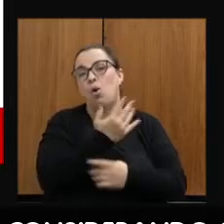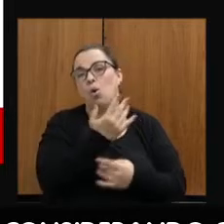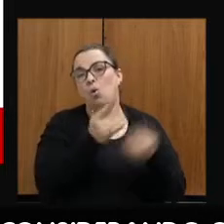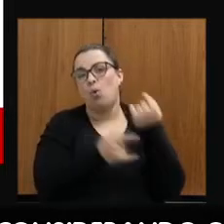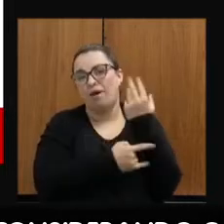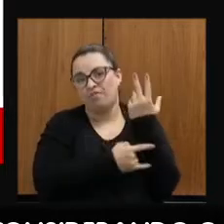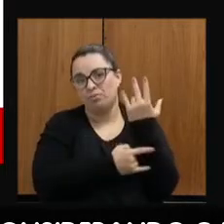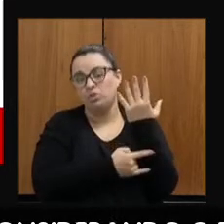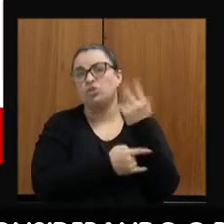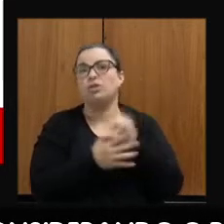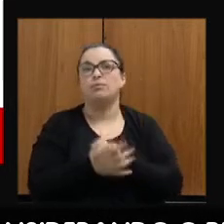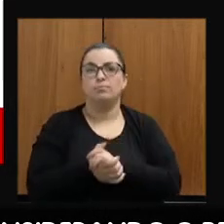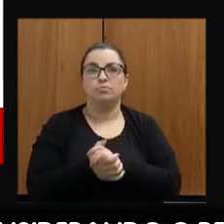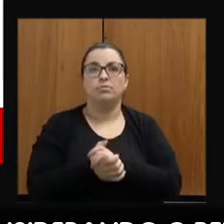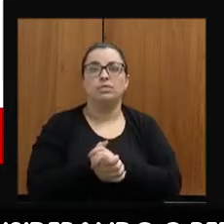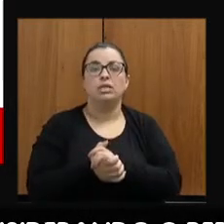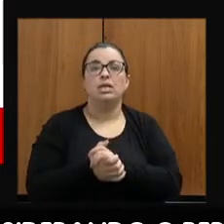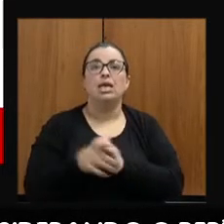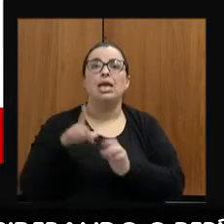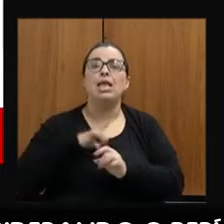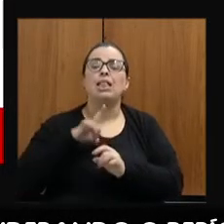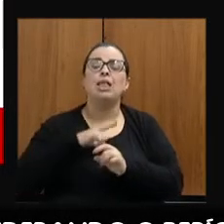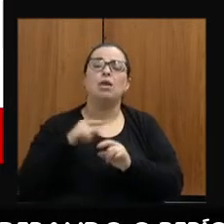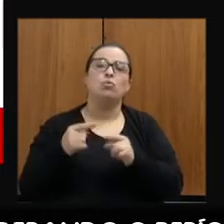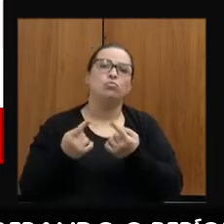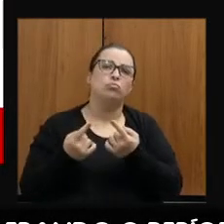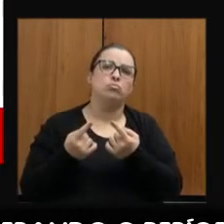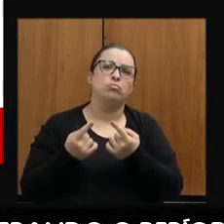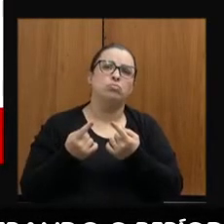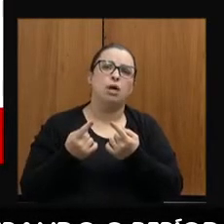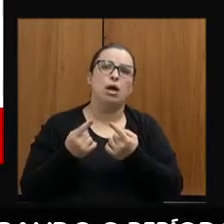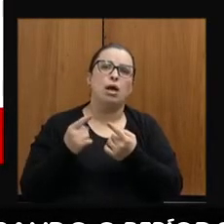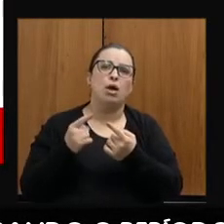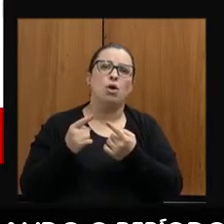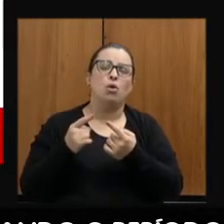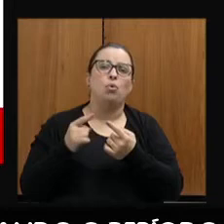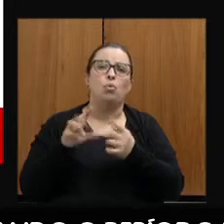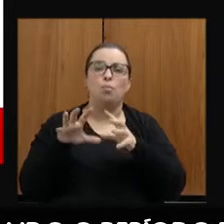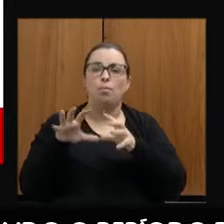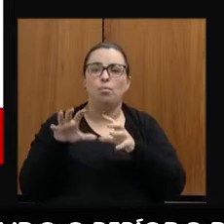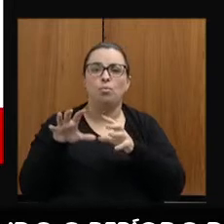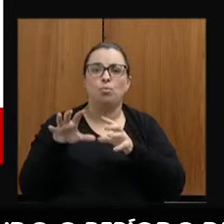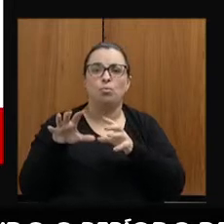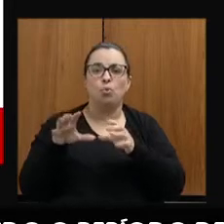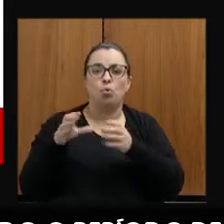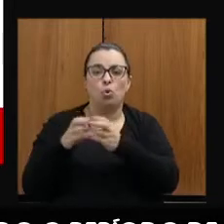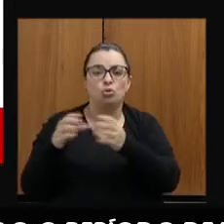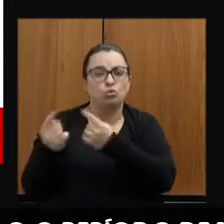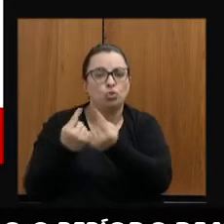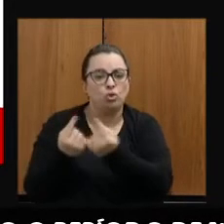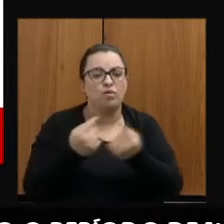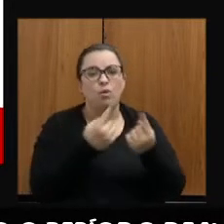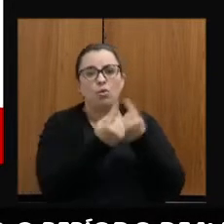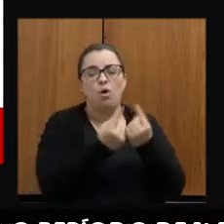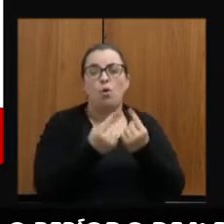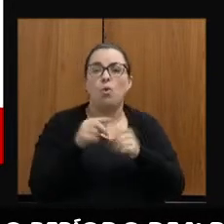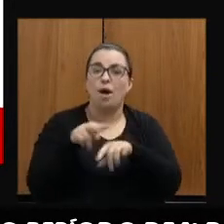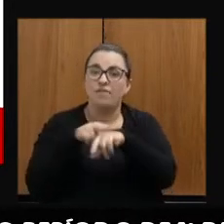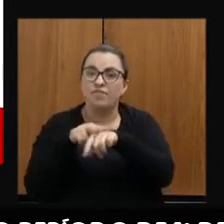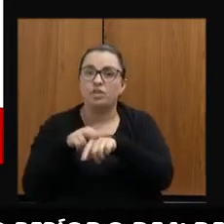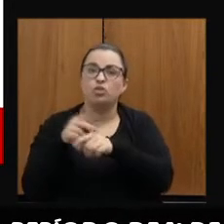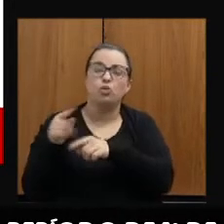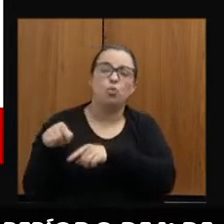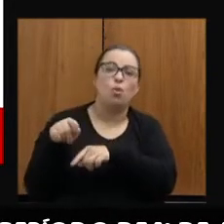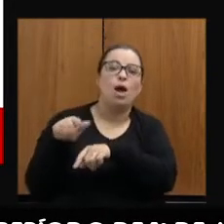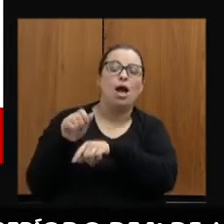criando uma Trama verde e azul como ele dizia né que é uma Trama que você incentivava o